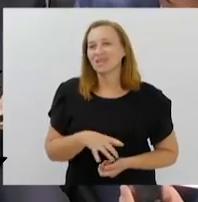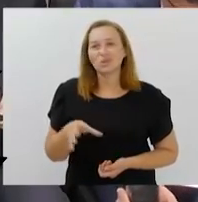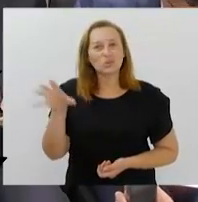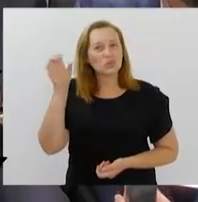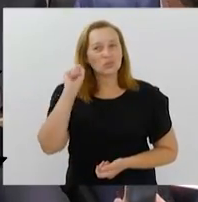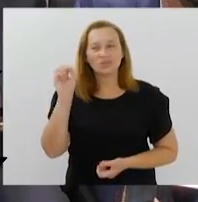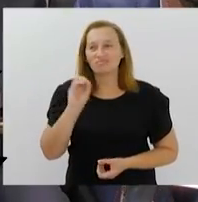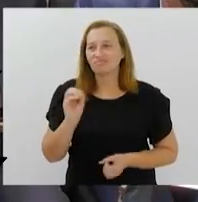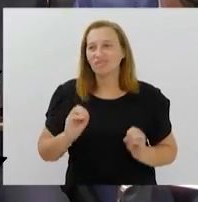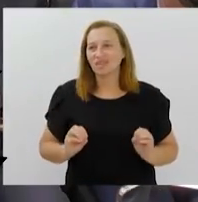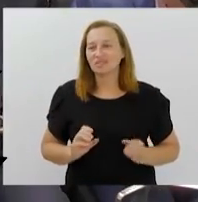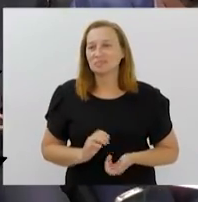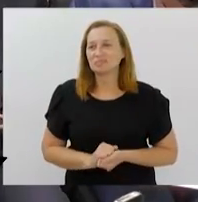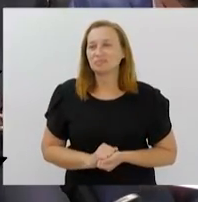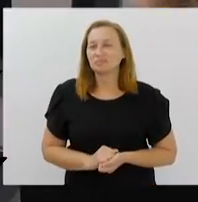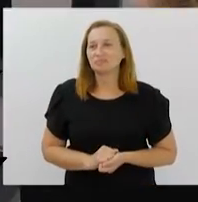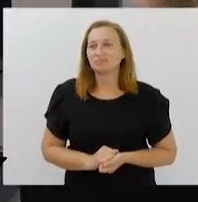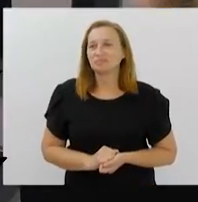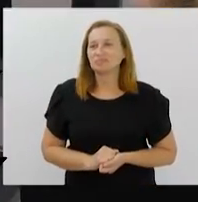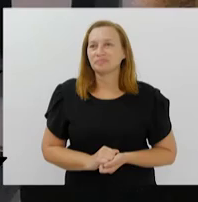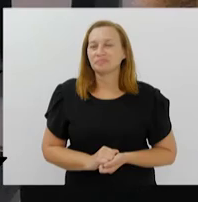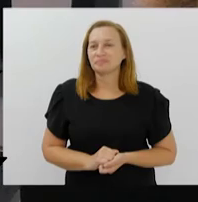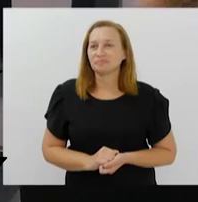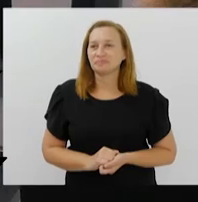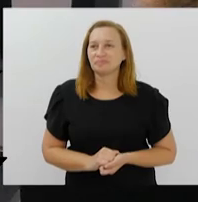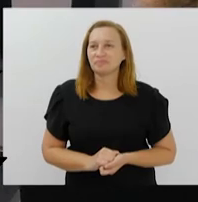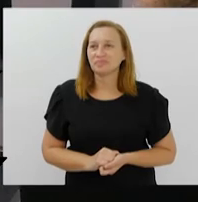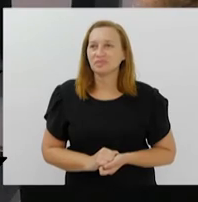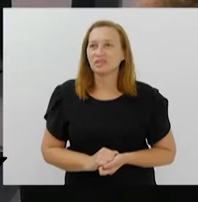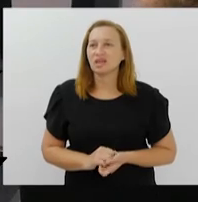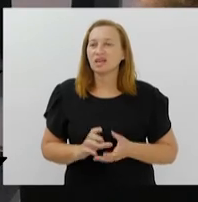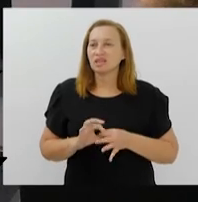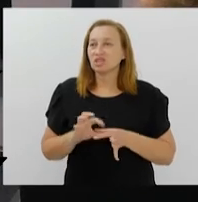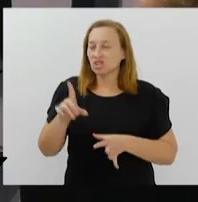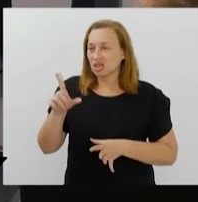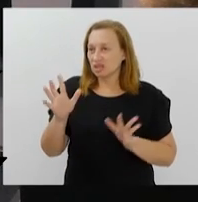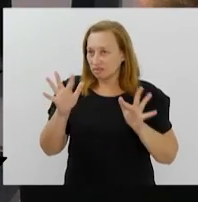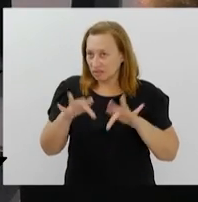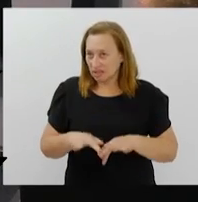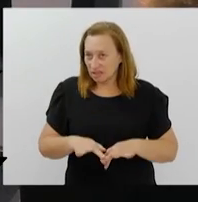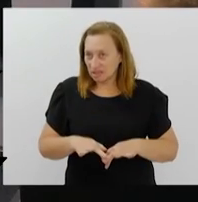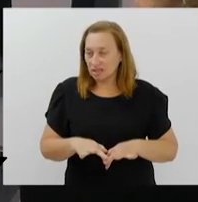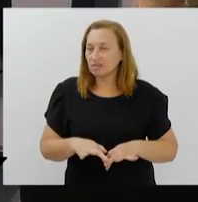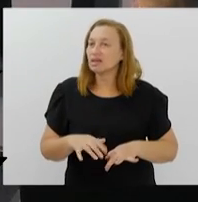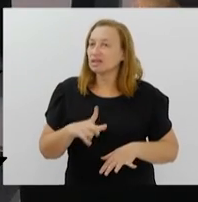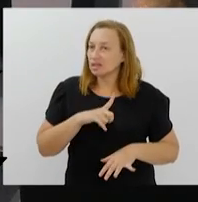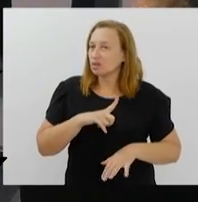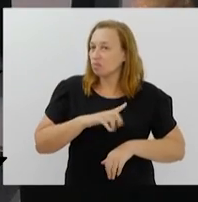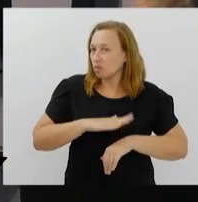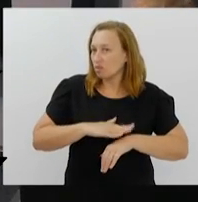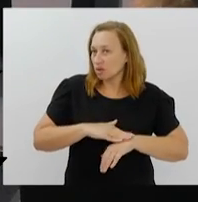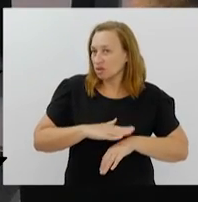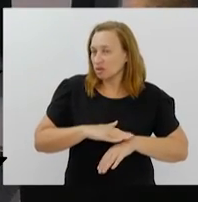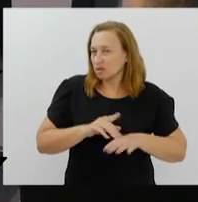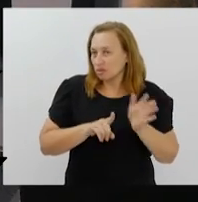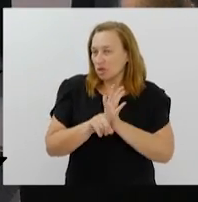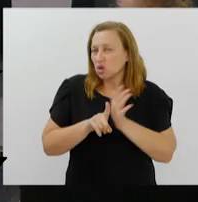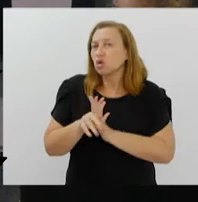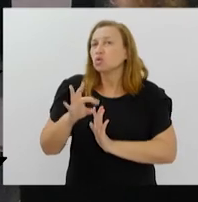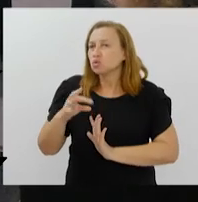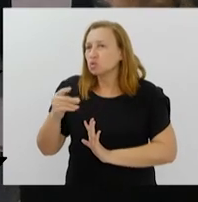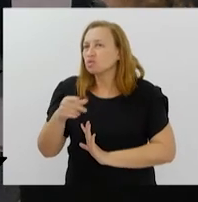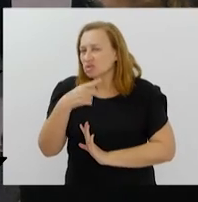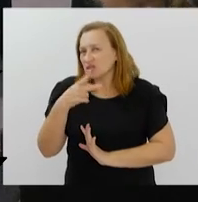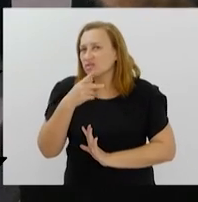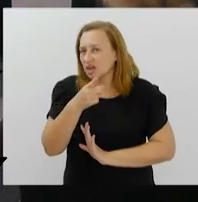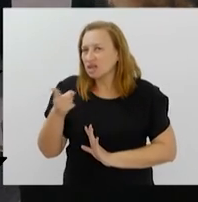perfeito pessoal só vamos deixar só ele concluir tá a gente vai ter um momento das perguntas isso tudo que vocês estão dizendo também